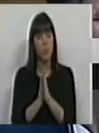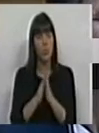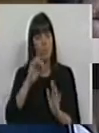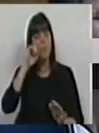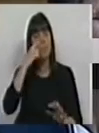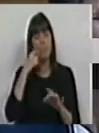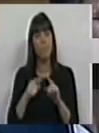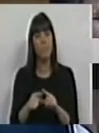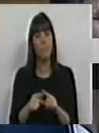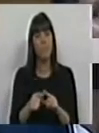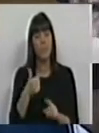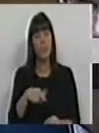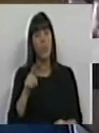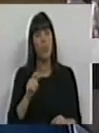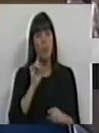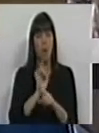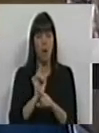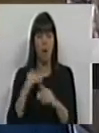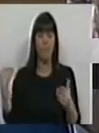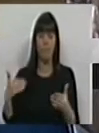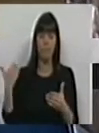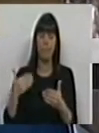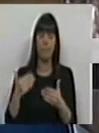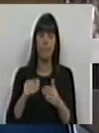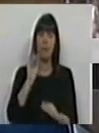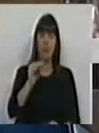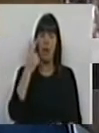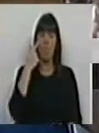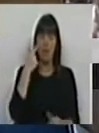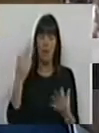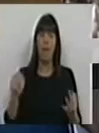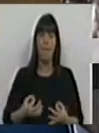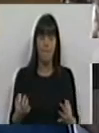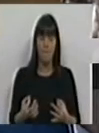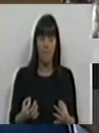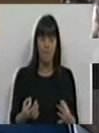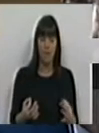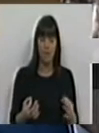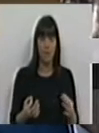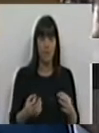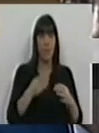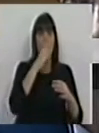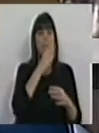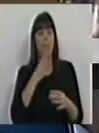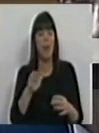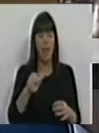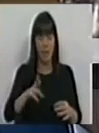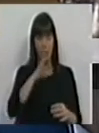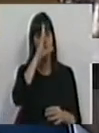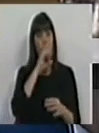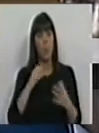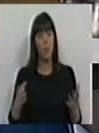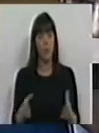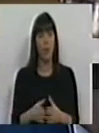as suspeitas que o Bloco de Esquerda tem vindo a alertar que, relativamente à prática do anterior